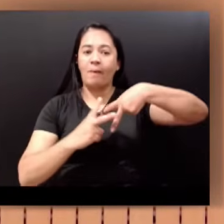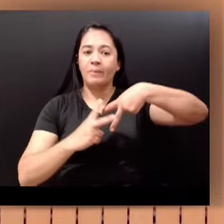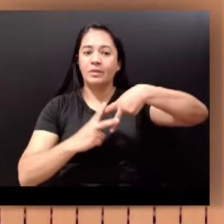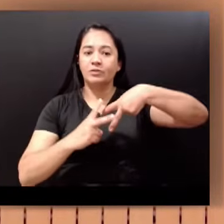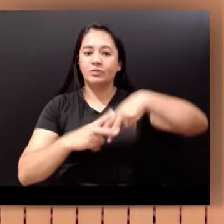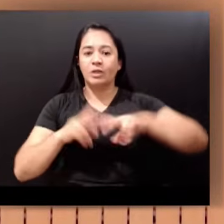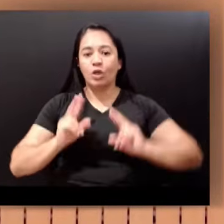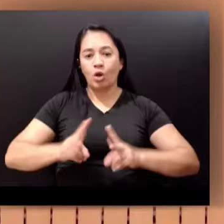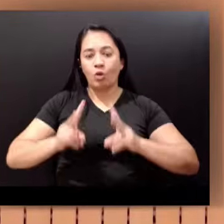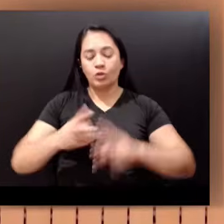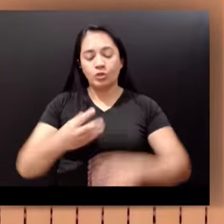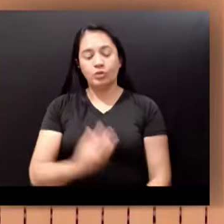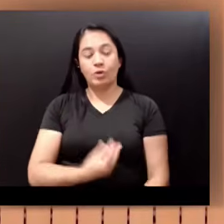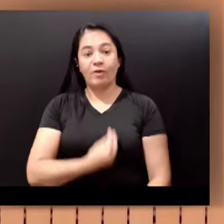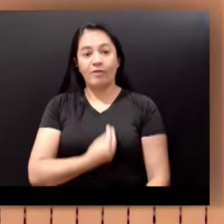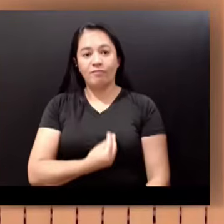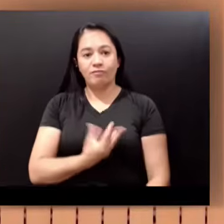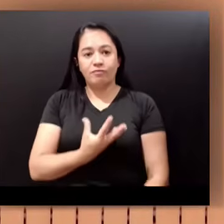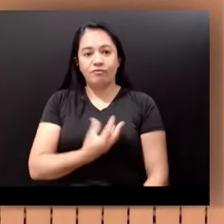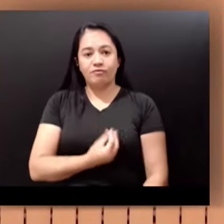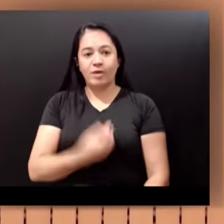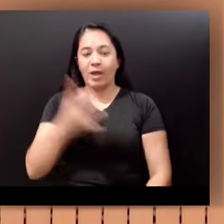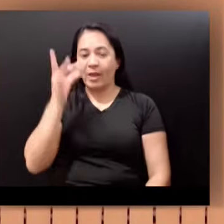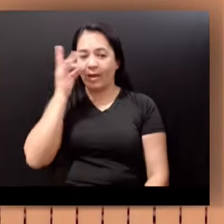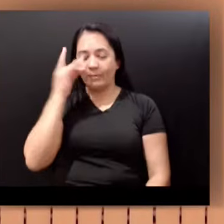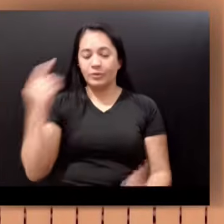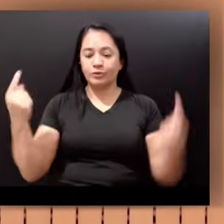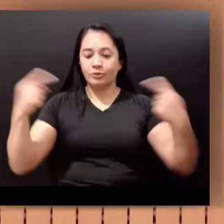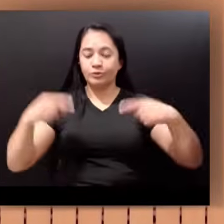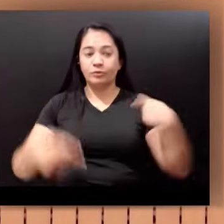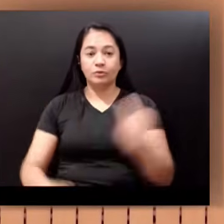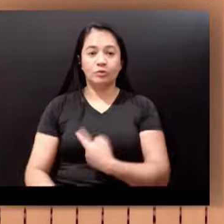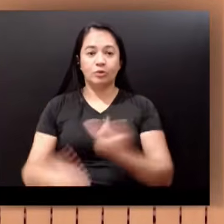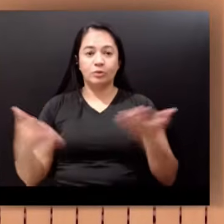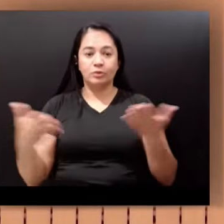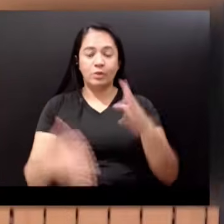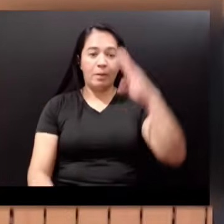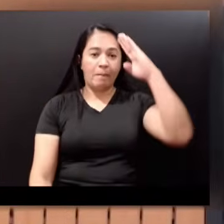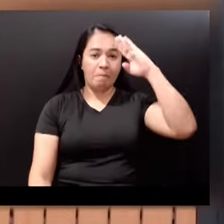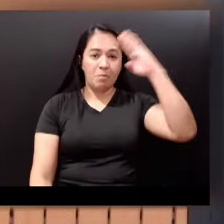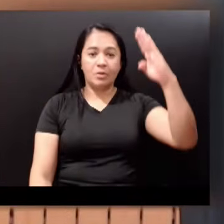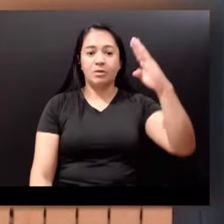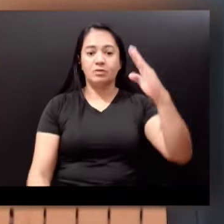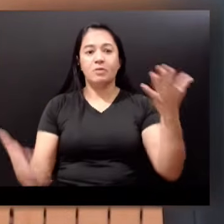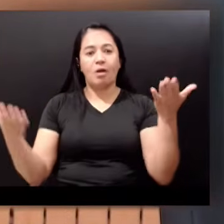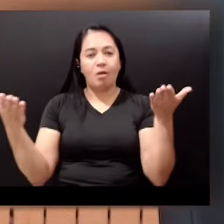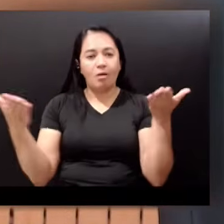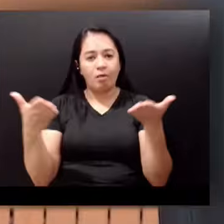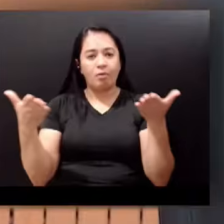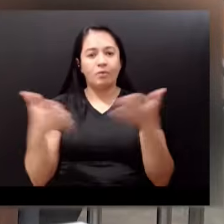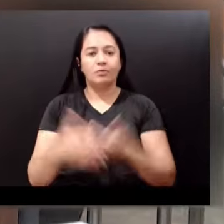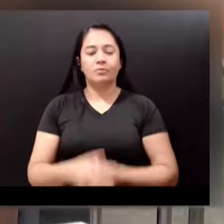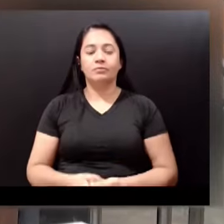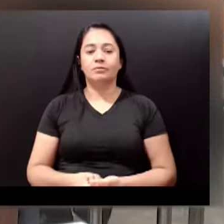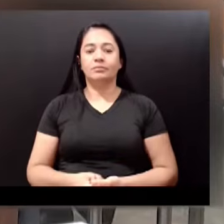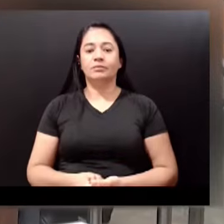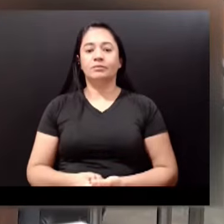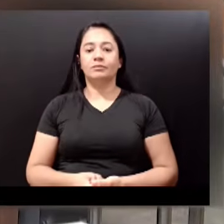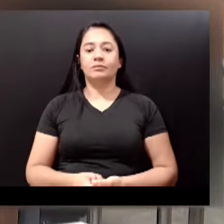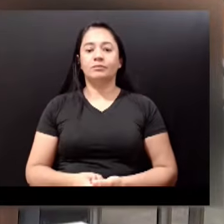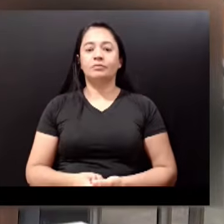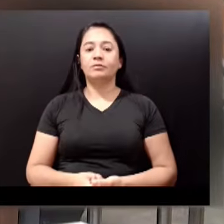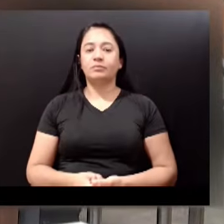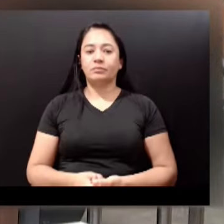presente nos desafios dos nossos tempos, principalmente dos tempos atuais. Na ocasião, os chamados